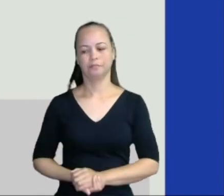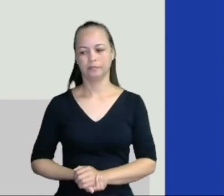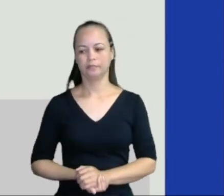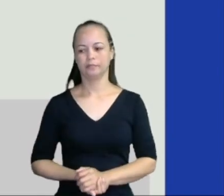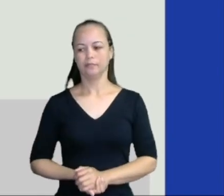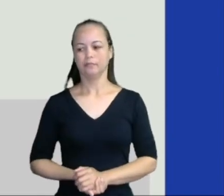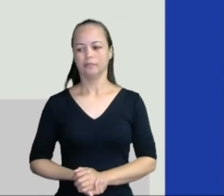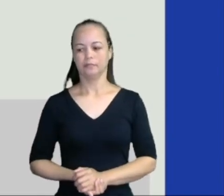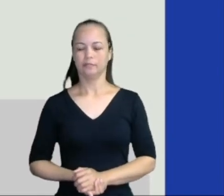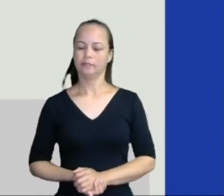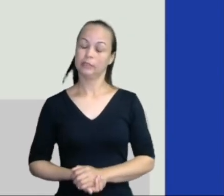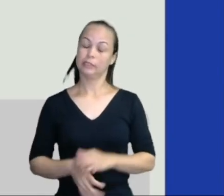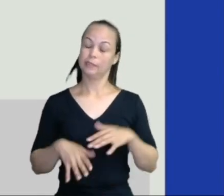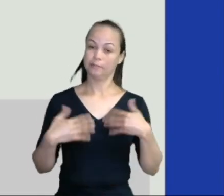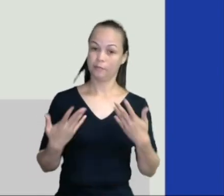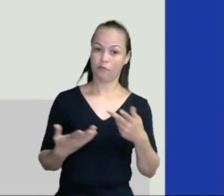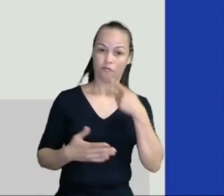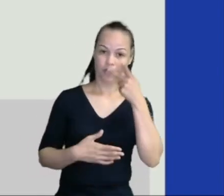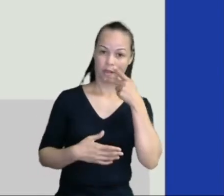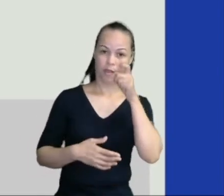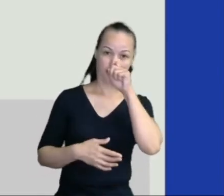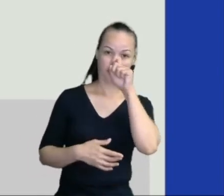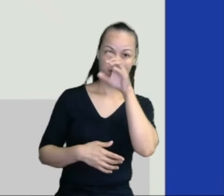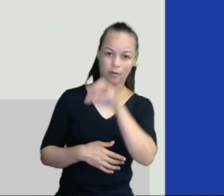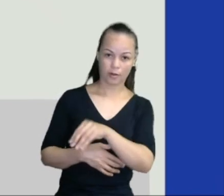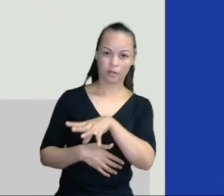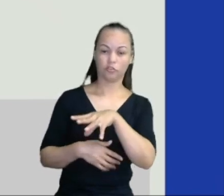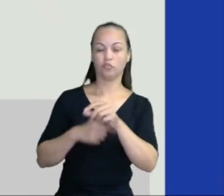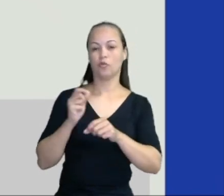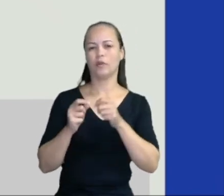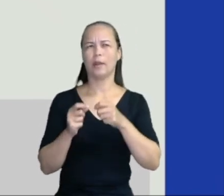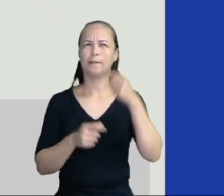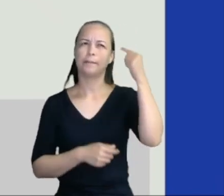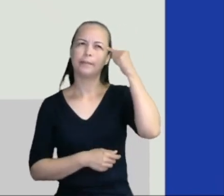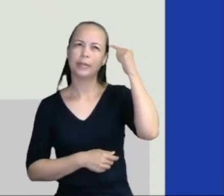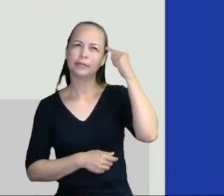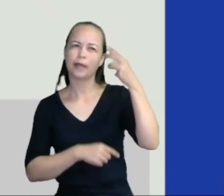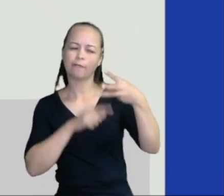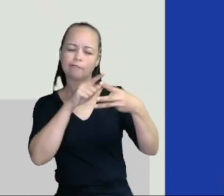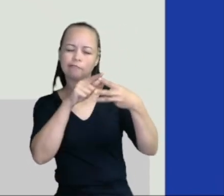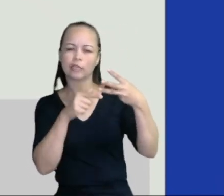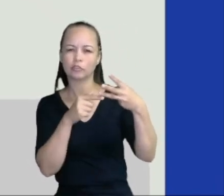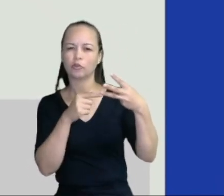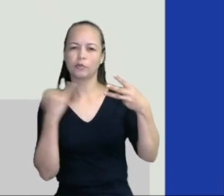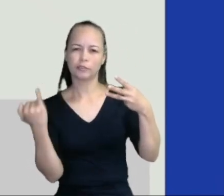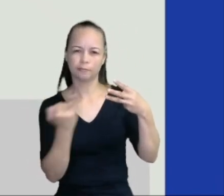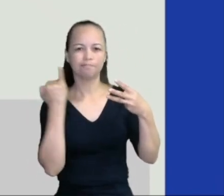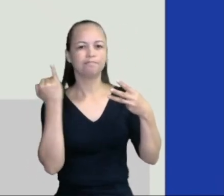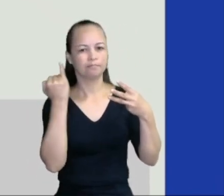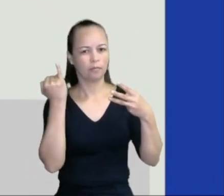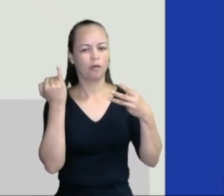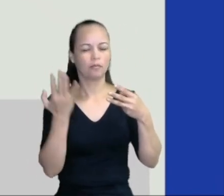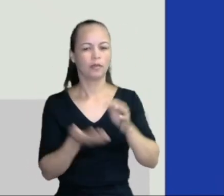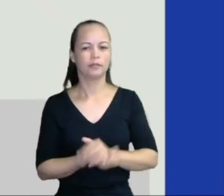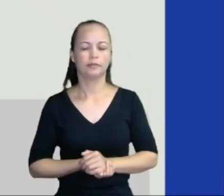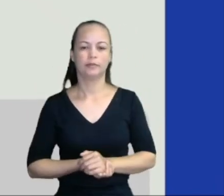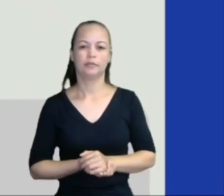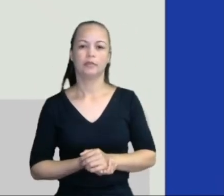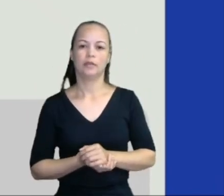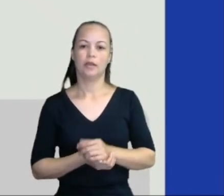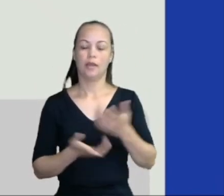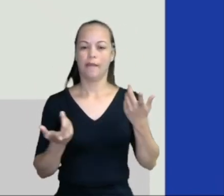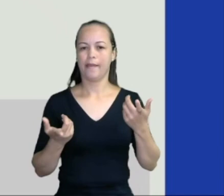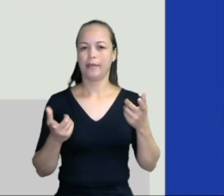mesmo. E por falar em lixo, nós aprendemos que precisamos pensar 3 coisas essenciais, tá?